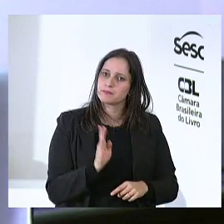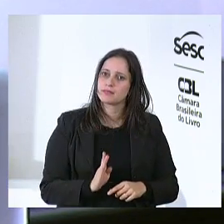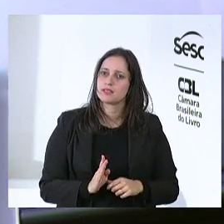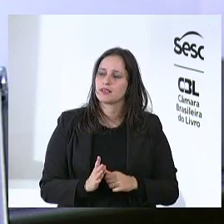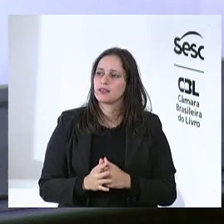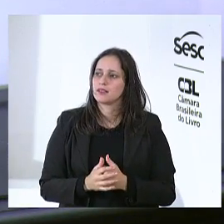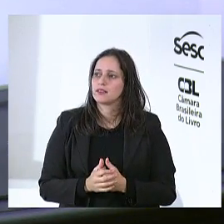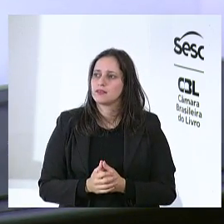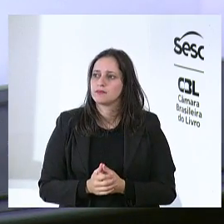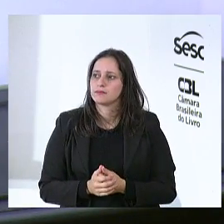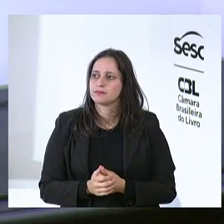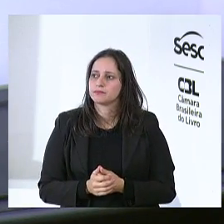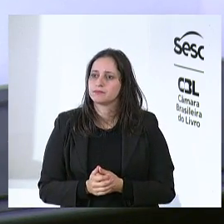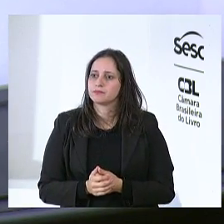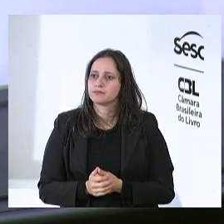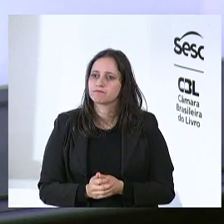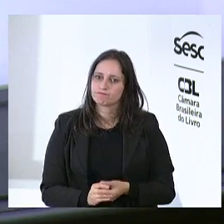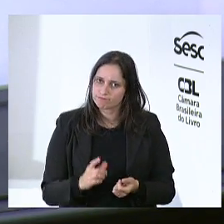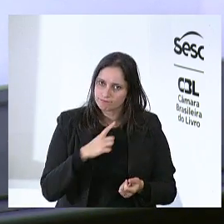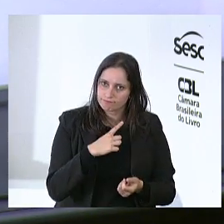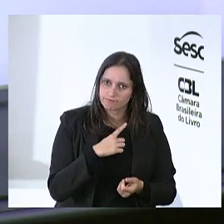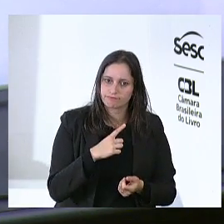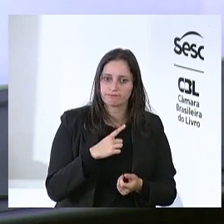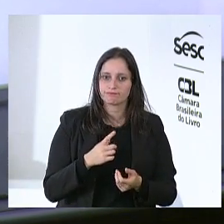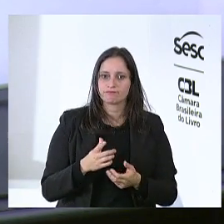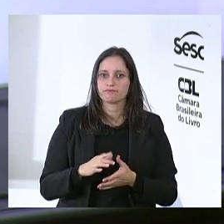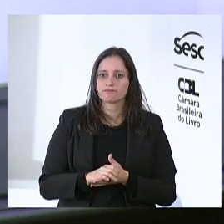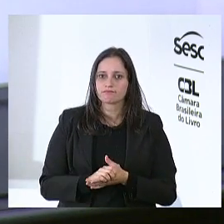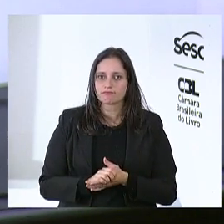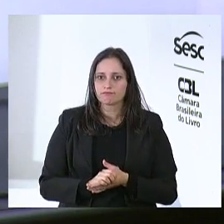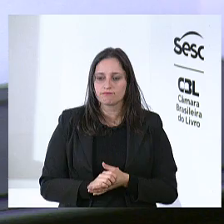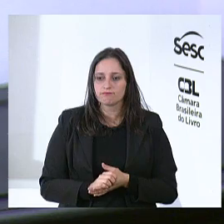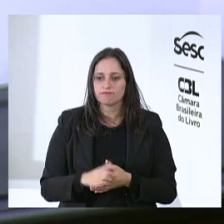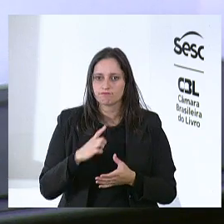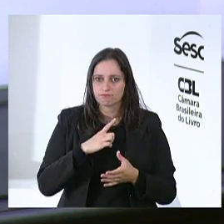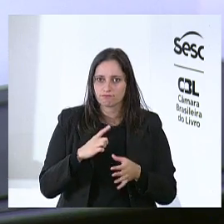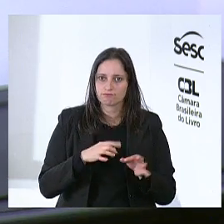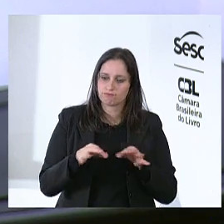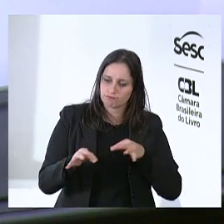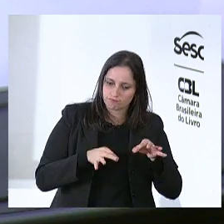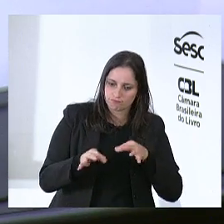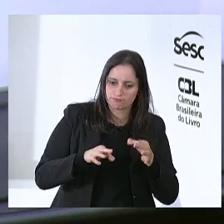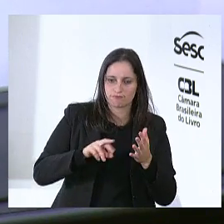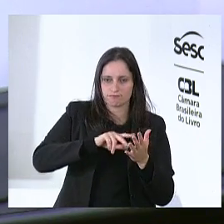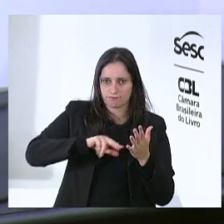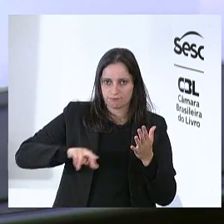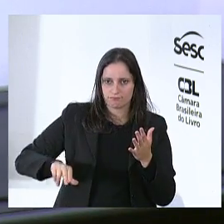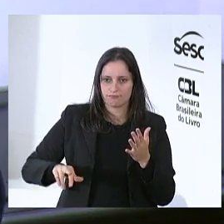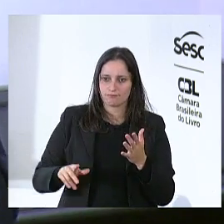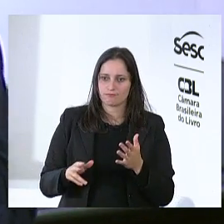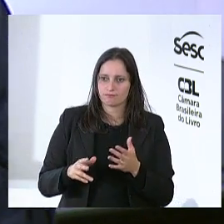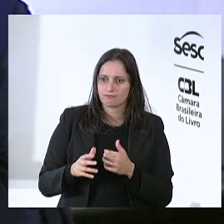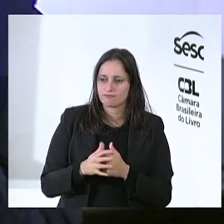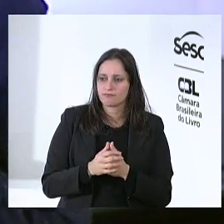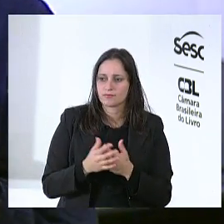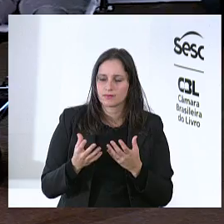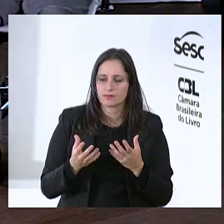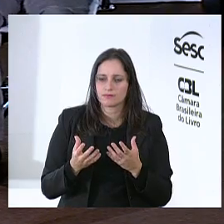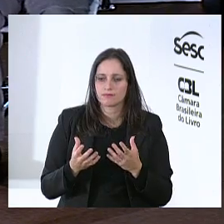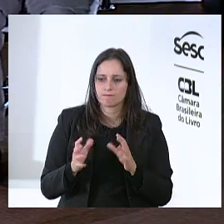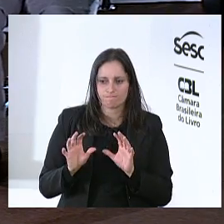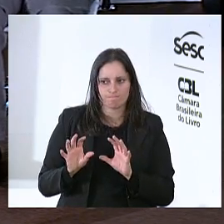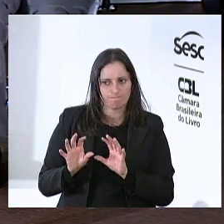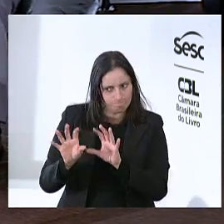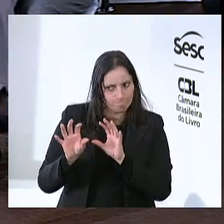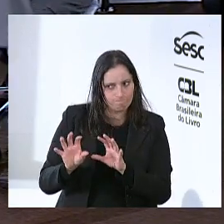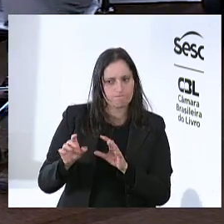há uma natureza, um mecanismo que provoca a corrupção. No seguinte sentido, financiamento